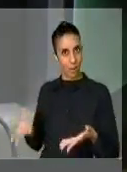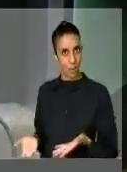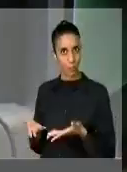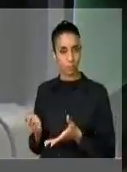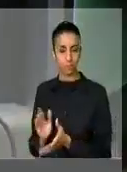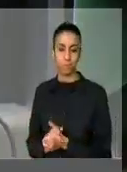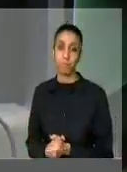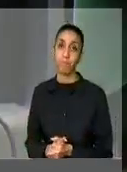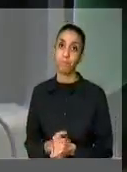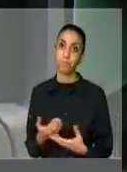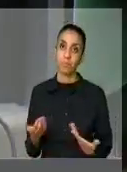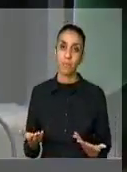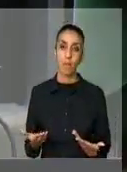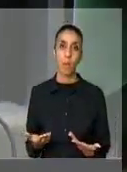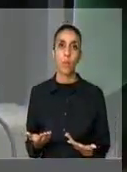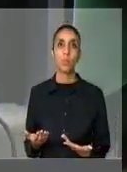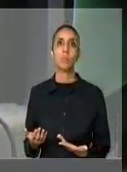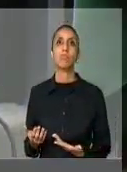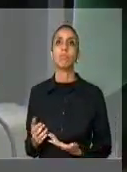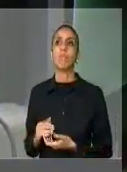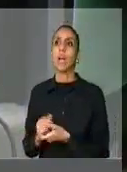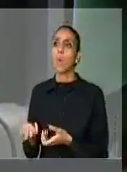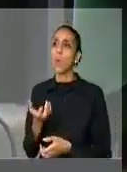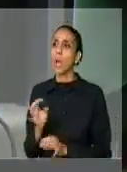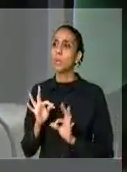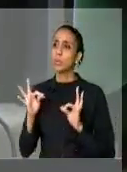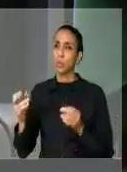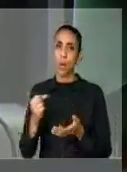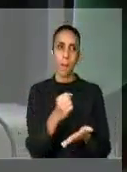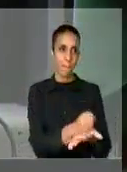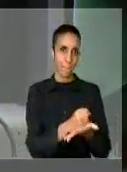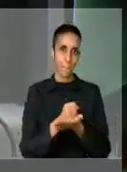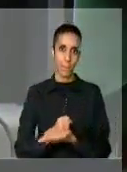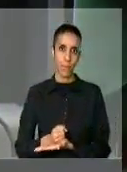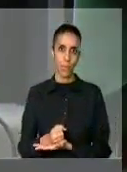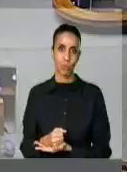Conto com todos vocês nessa corrente do bem. Muito obrigada. Muito obrigado.